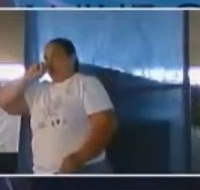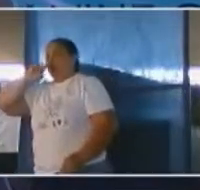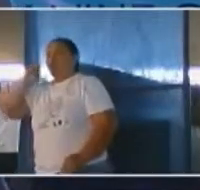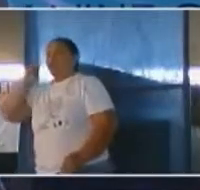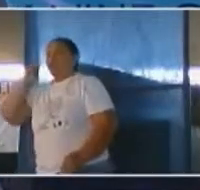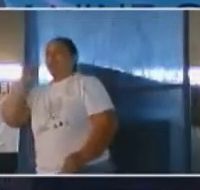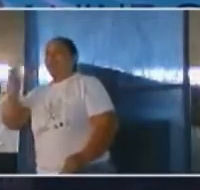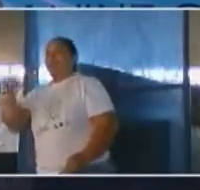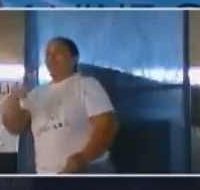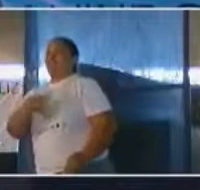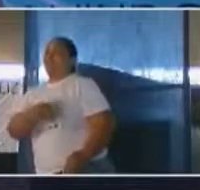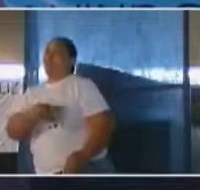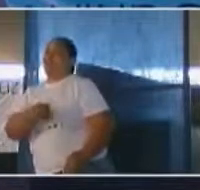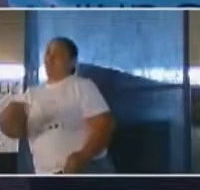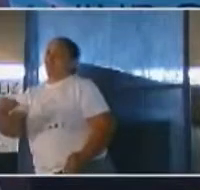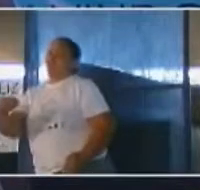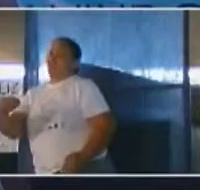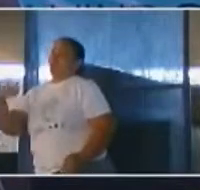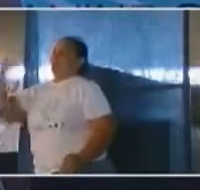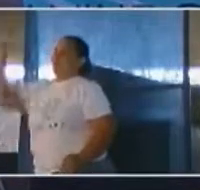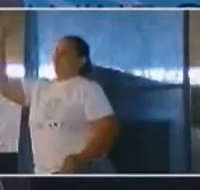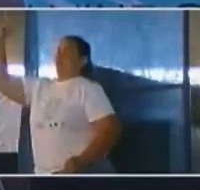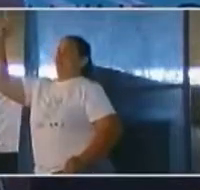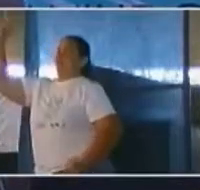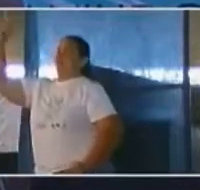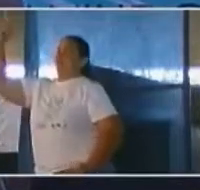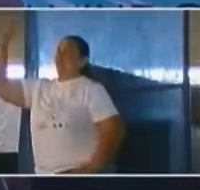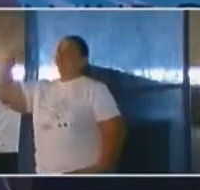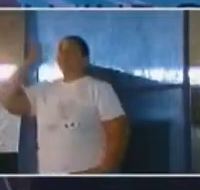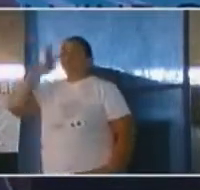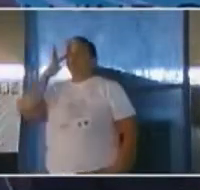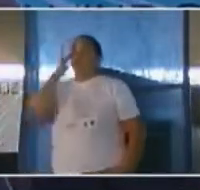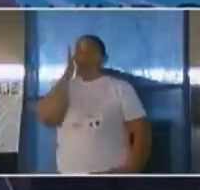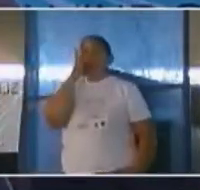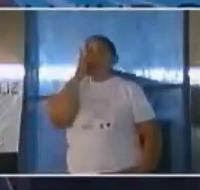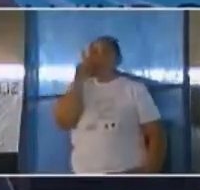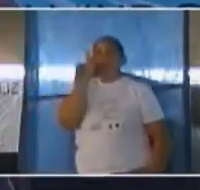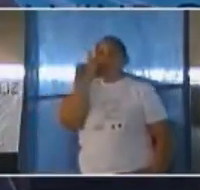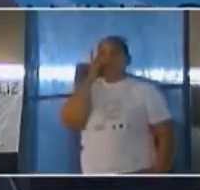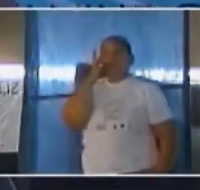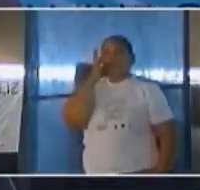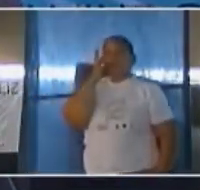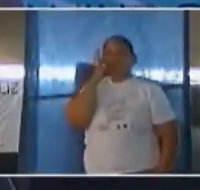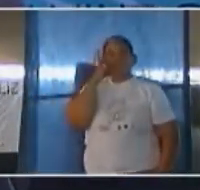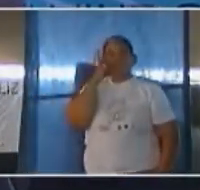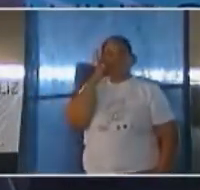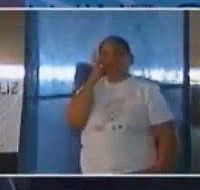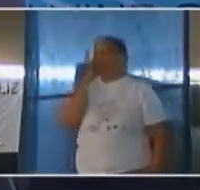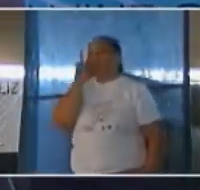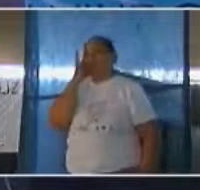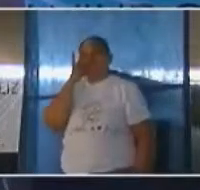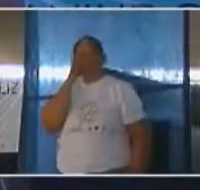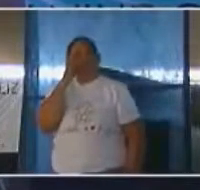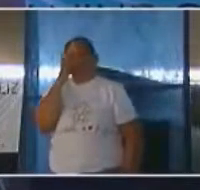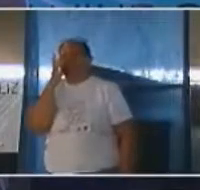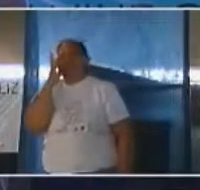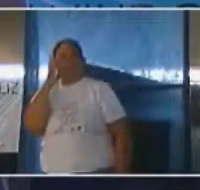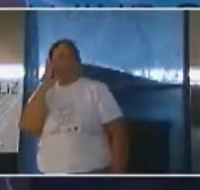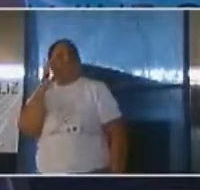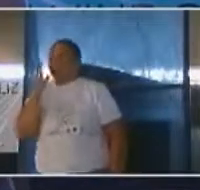já que somos filhos e filhas dele, não devemos pensar que Deus é parecido com um ídolo de ouro, de prata ou de